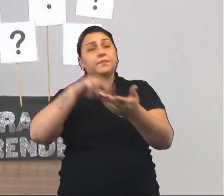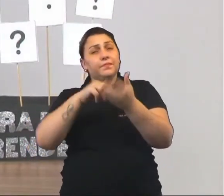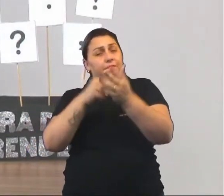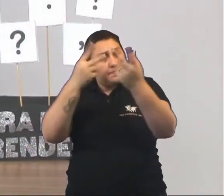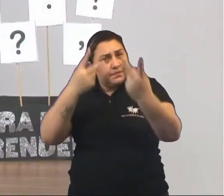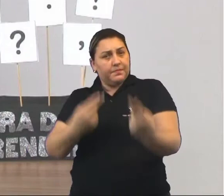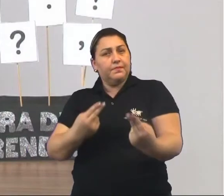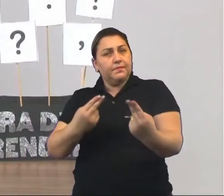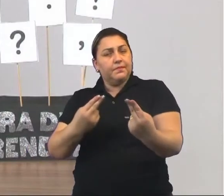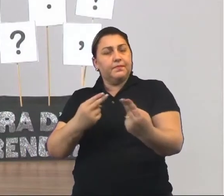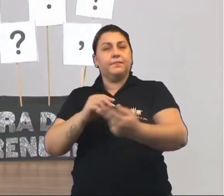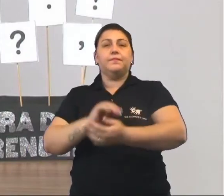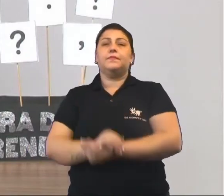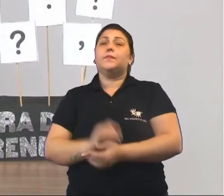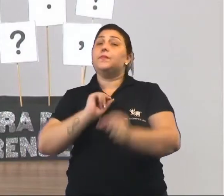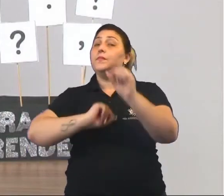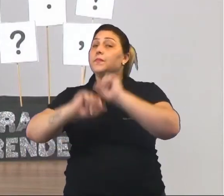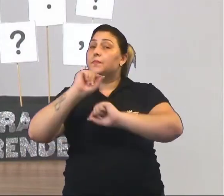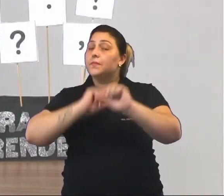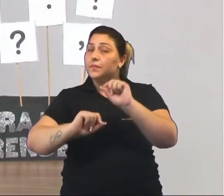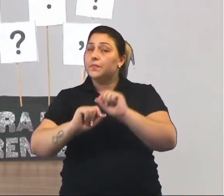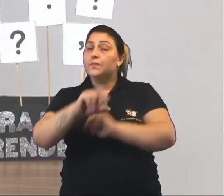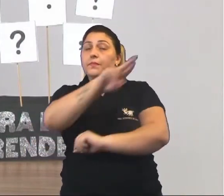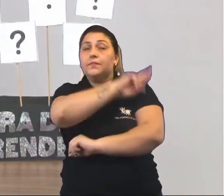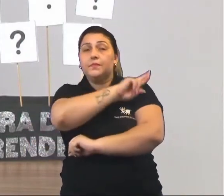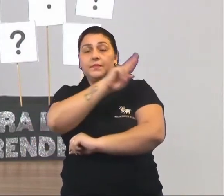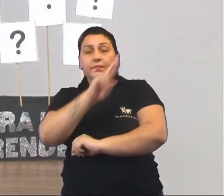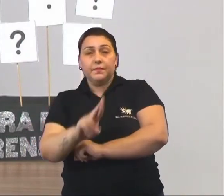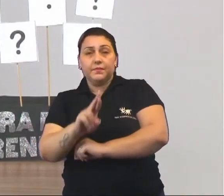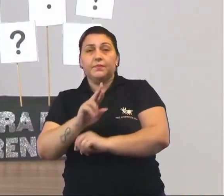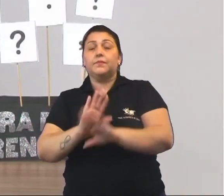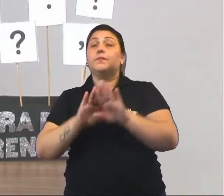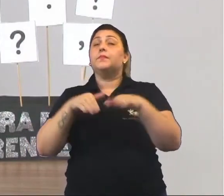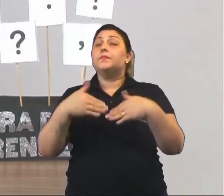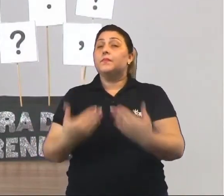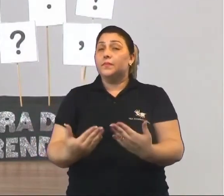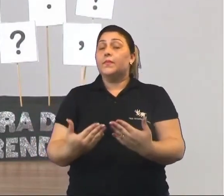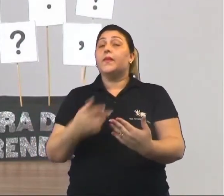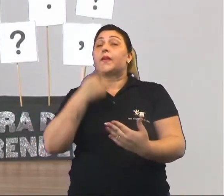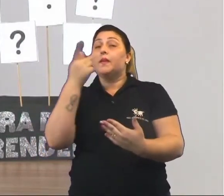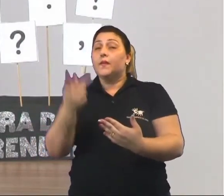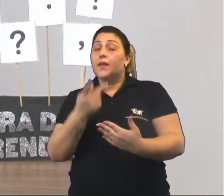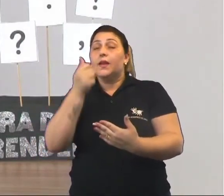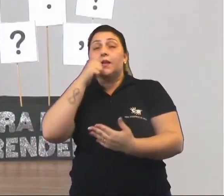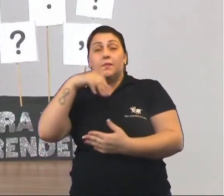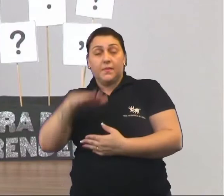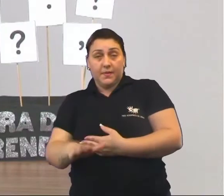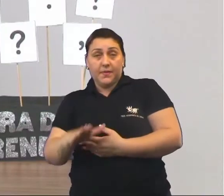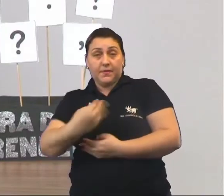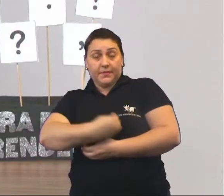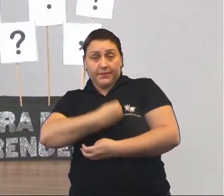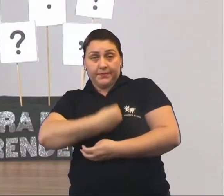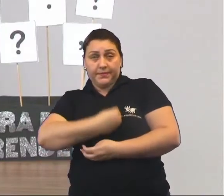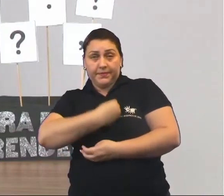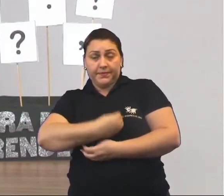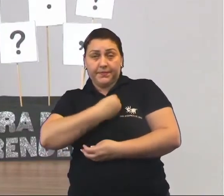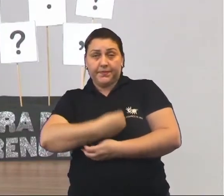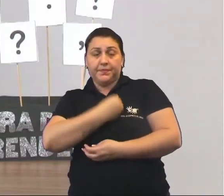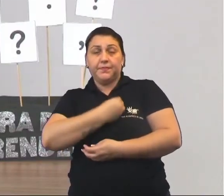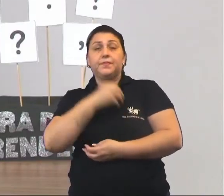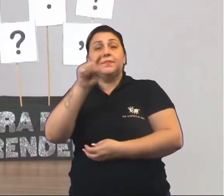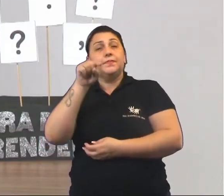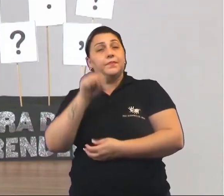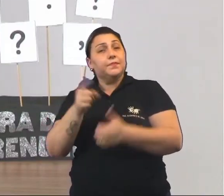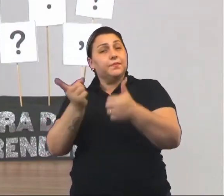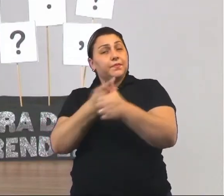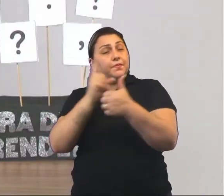é o mesmo? O que será que representa, qual o efeito que tem na fala da Mafalda essa presença dessa